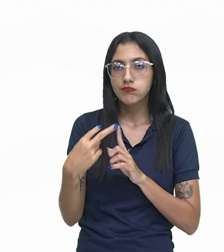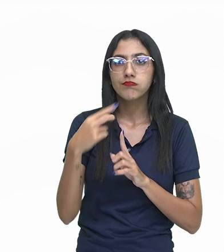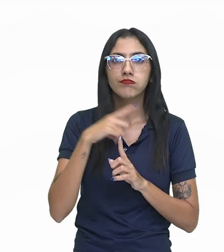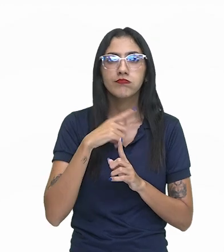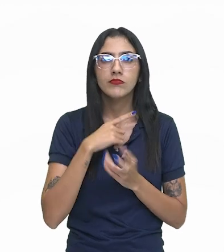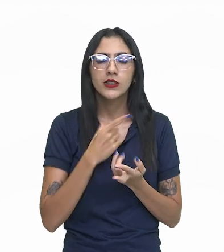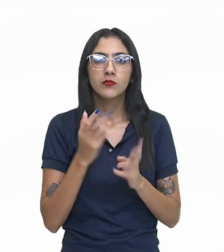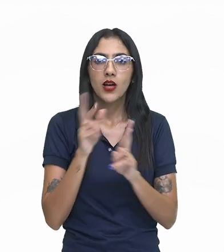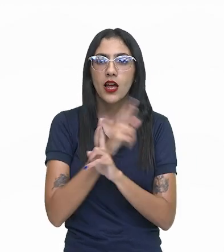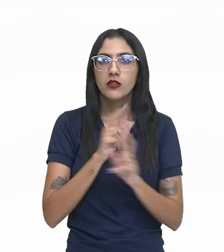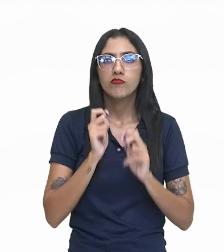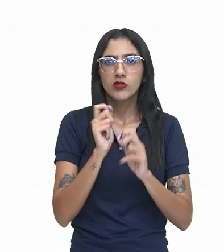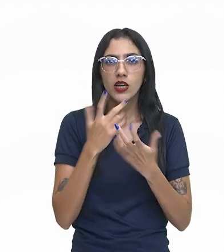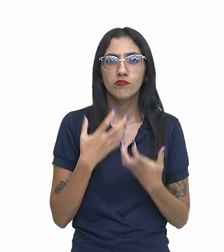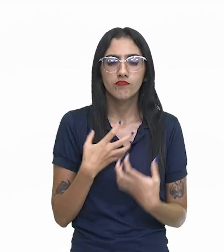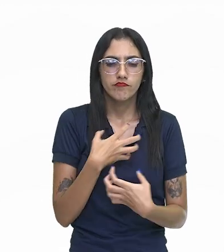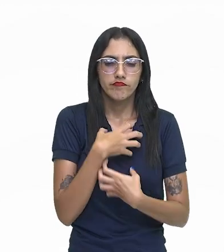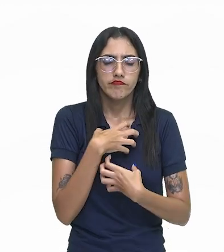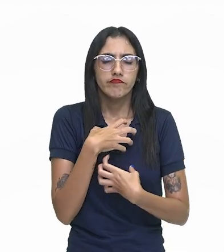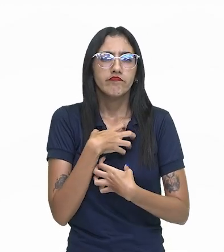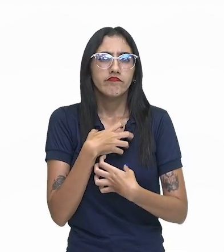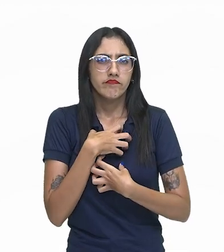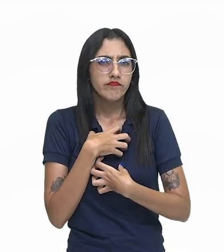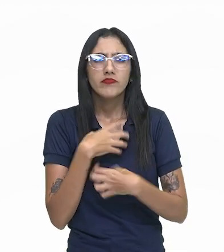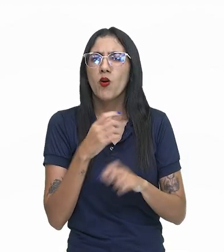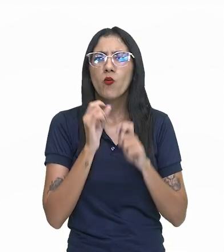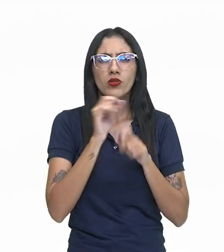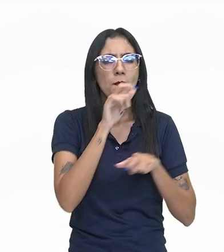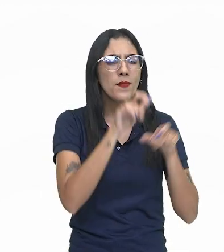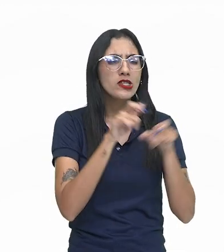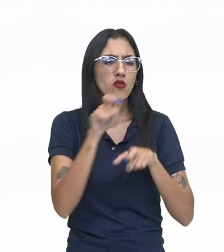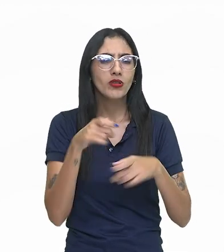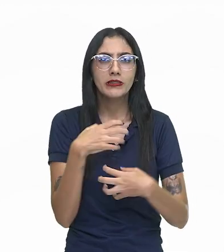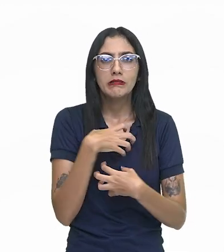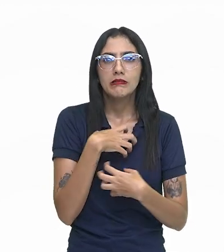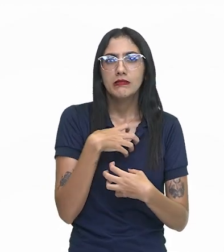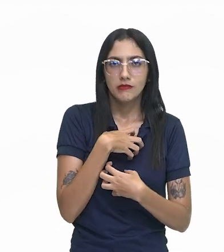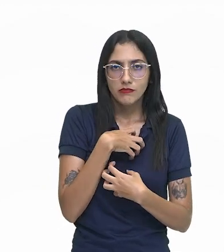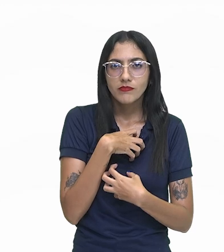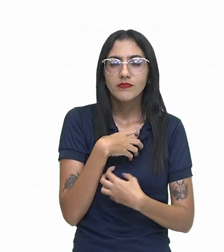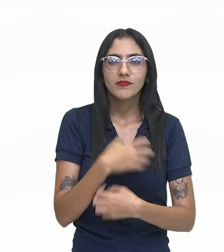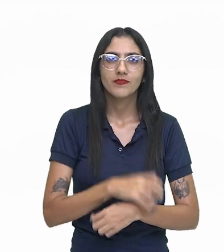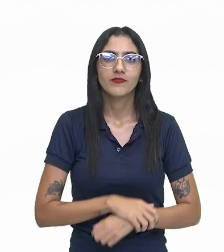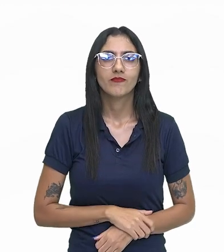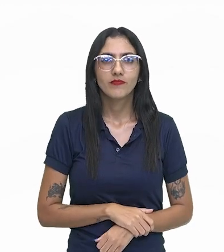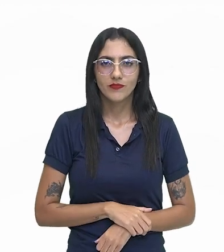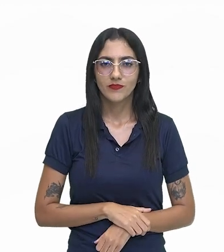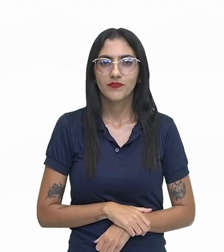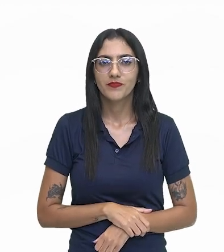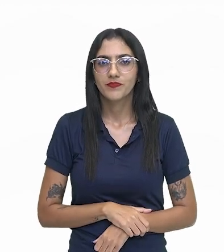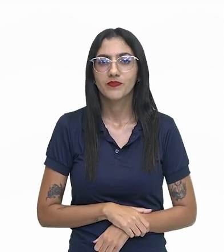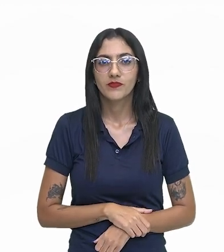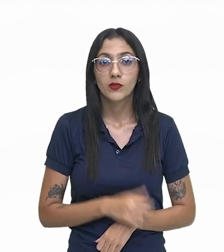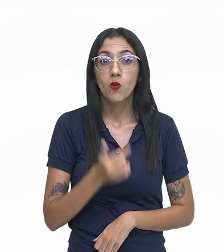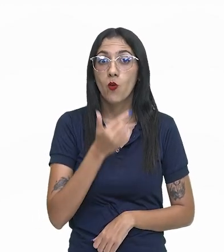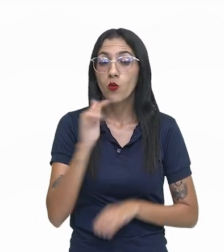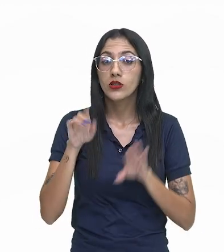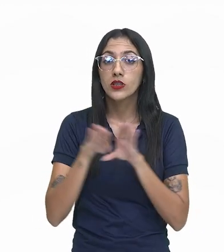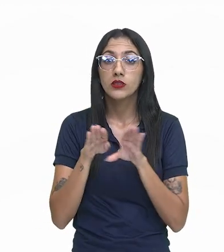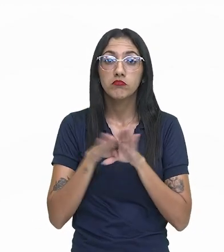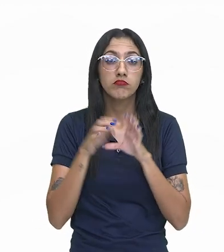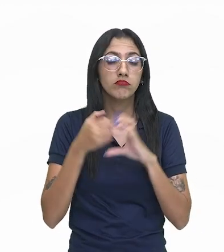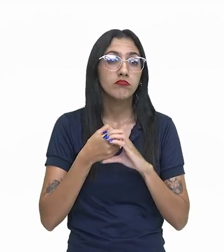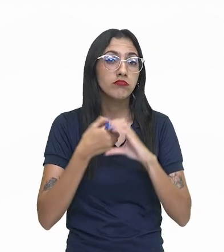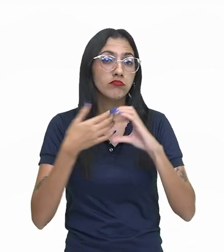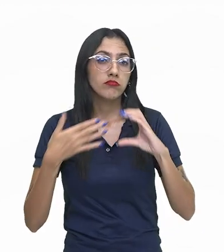nos sentimentos, o que aqueles indivíduos estão sentindo. Outra característica forte é o